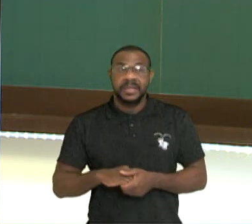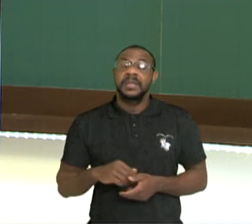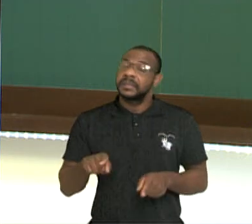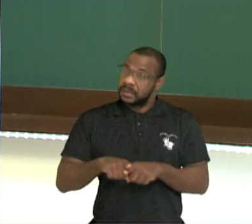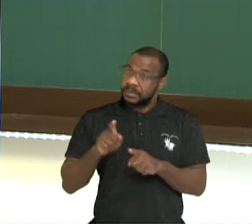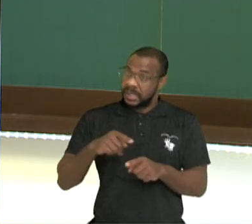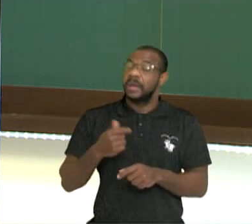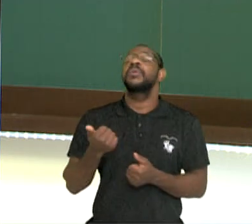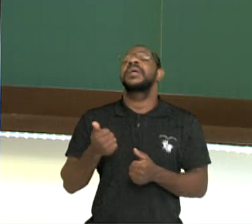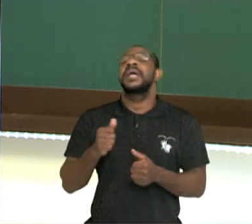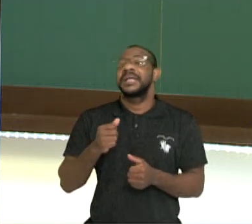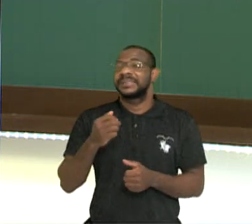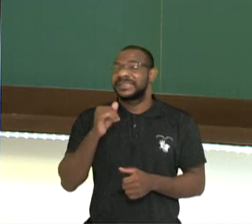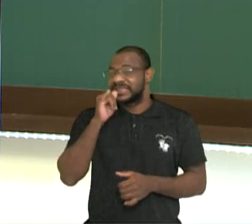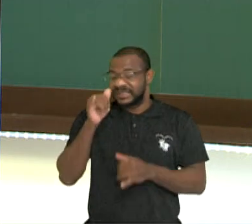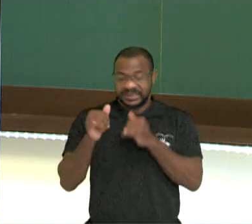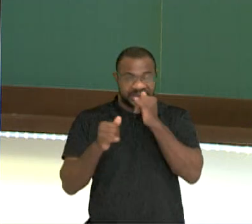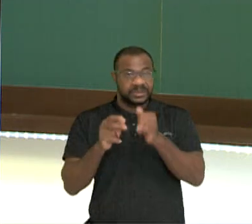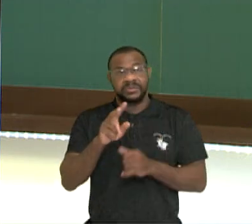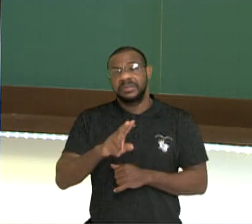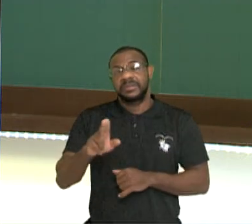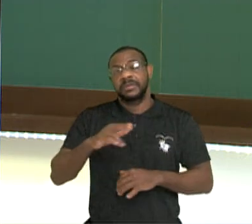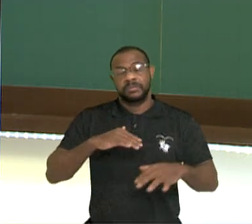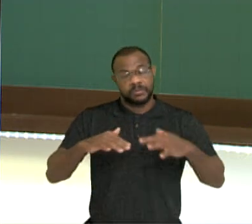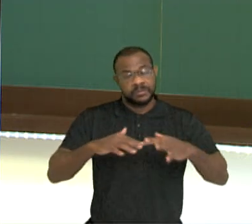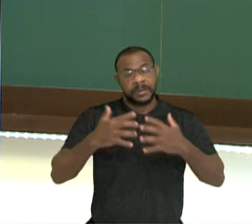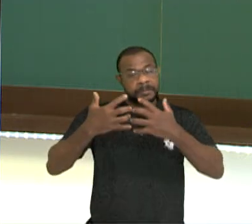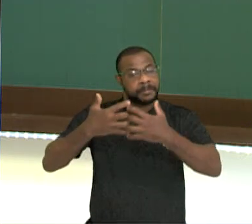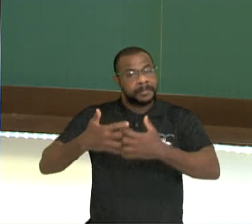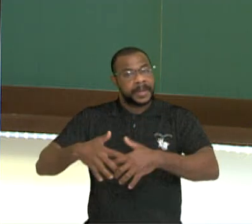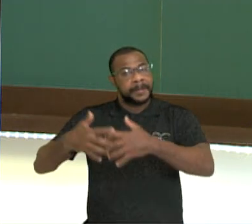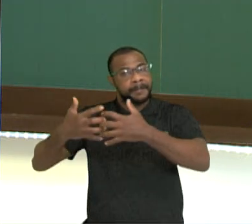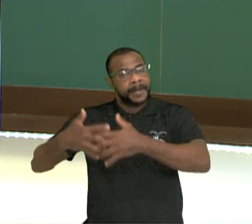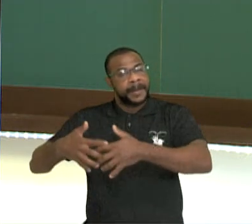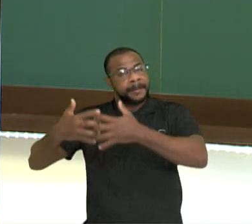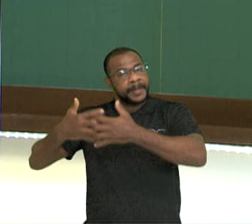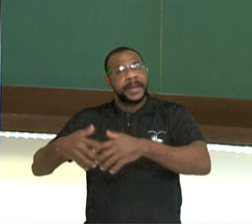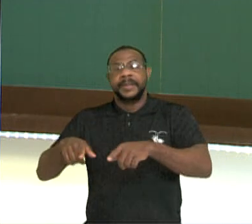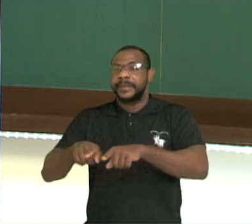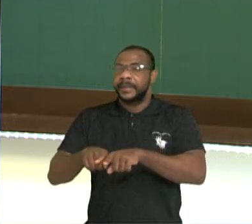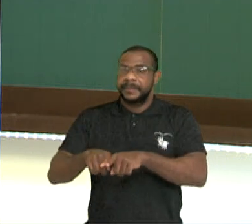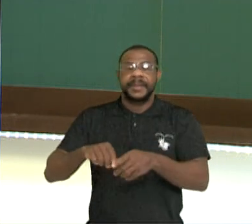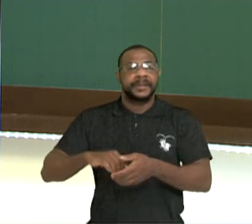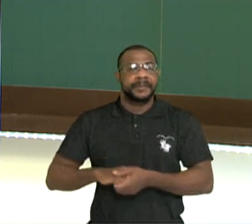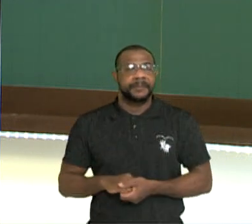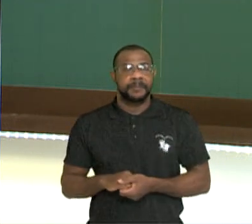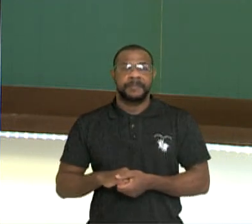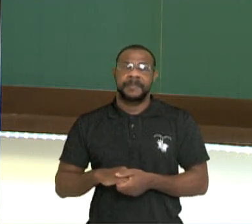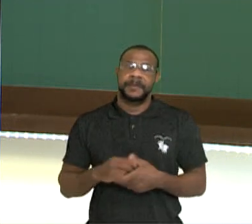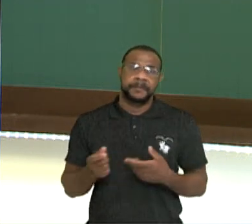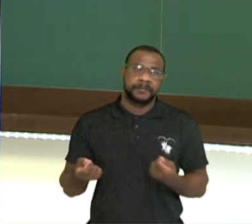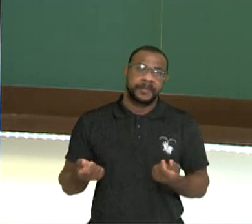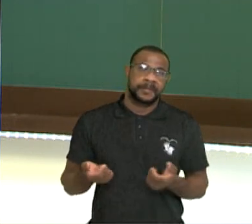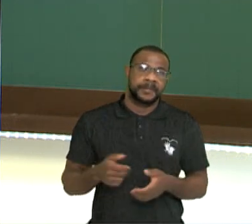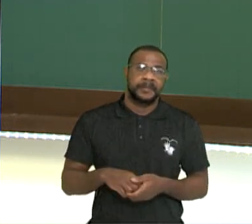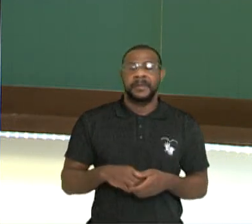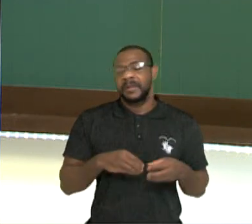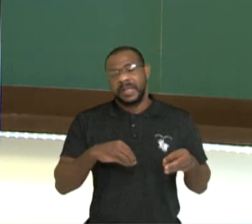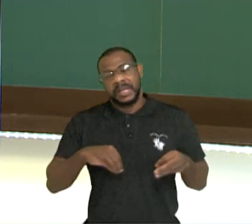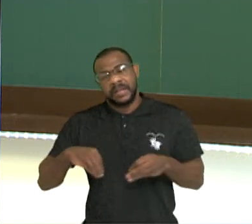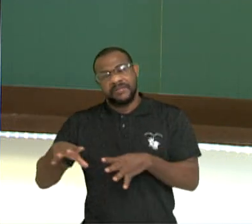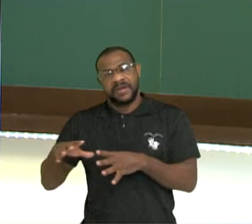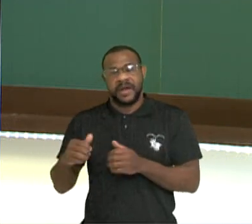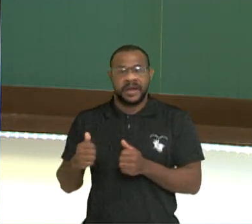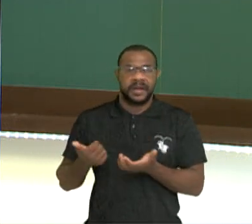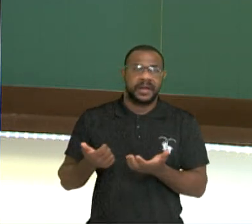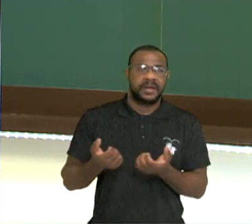fontes de energia utilizadas para movimentar máquinas, sejam elas máquinas para nos levar de um lugar a outro,